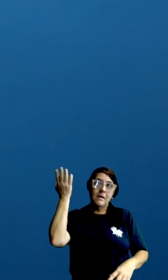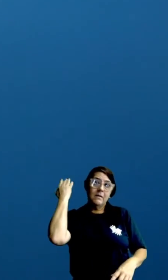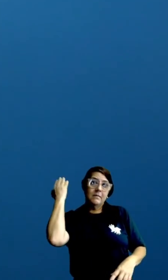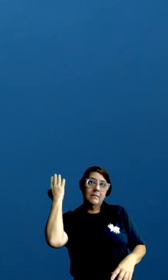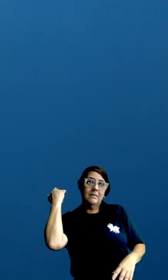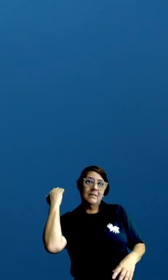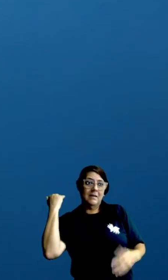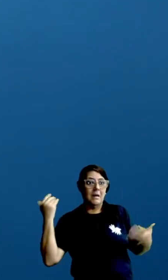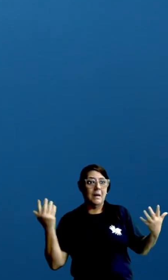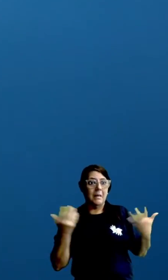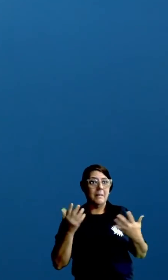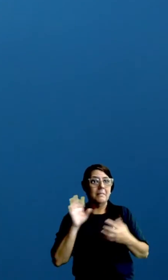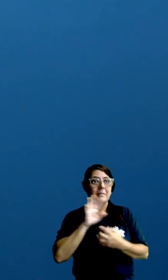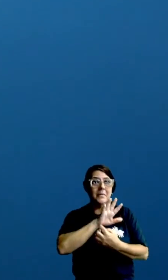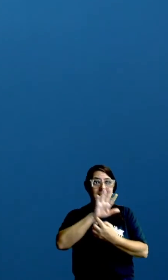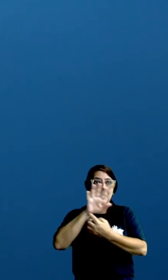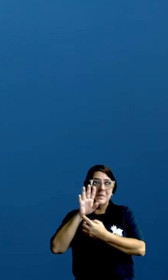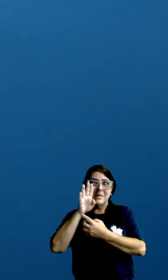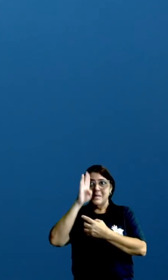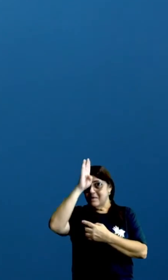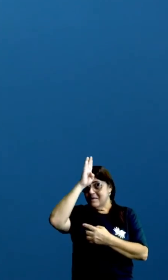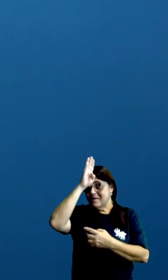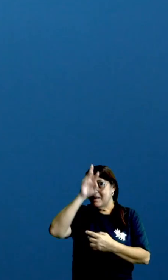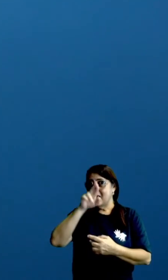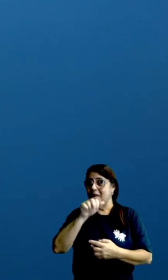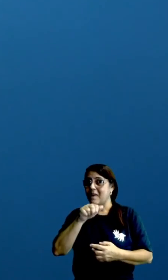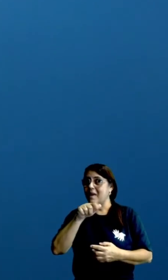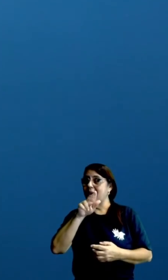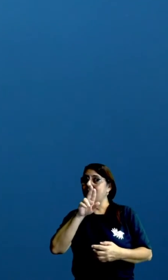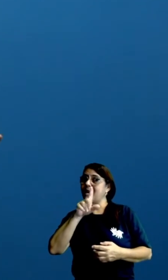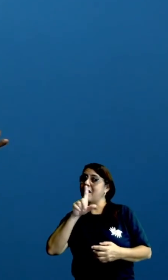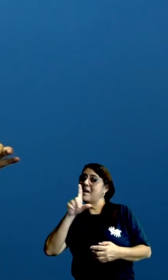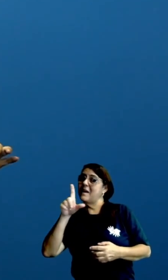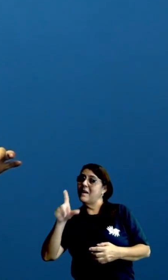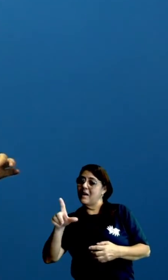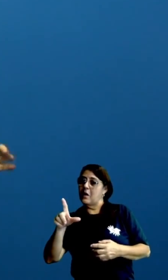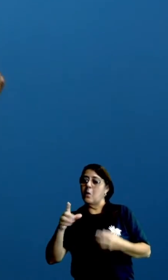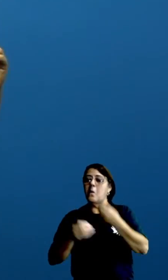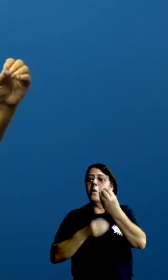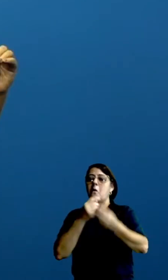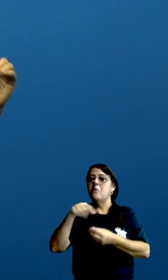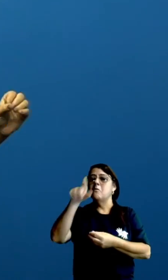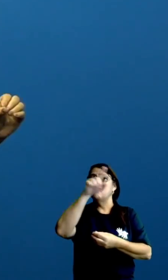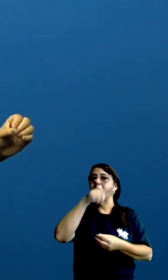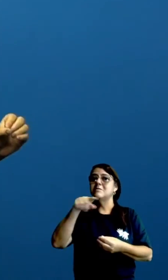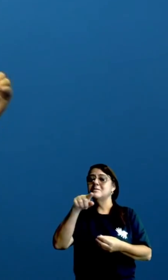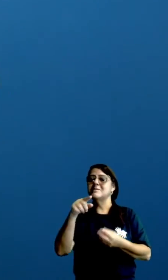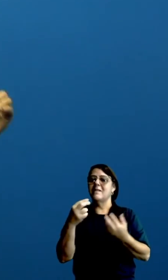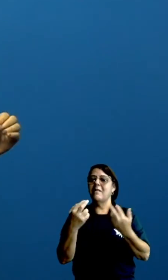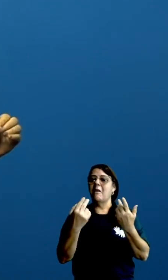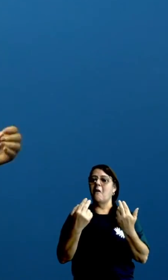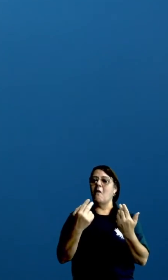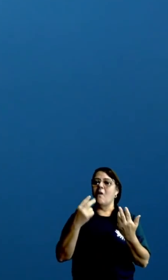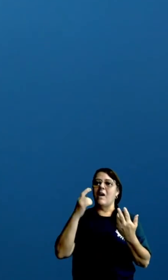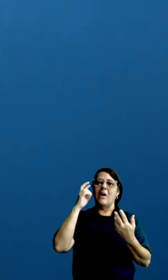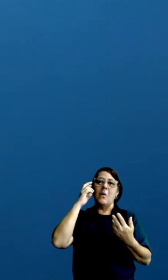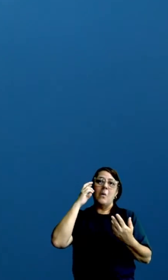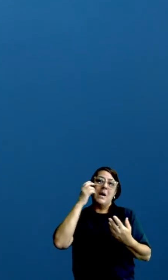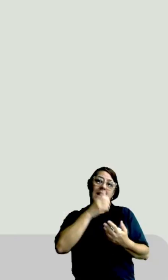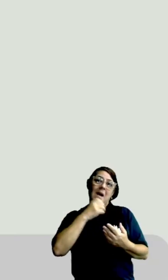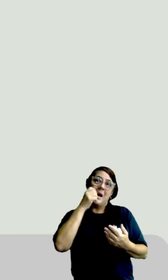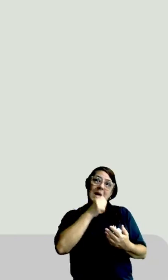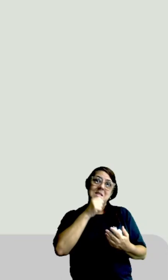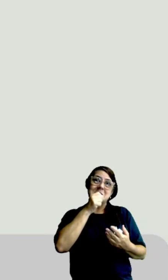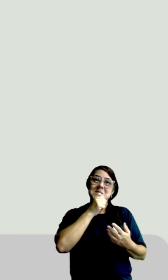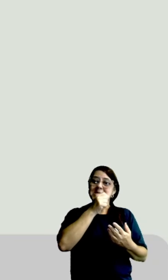trouxe uma coisa bem por E se ela quer se quer saber como é que você é como artista como cantor